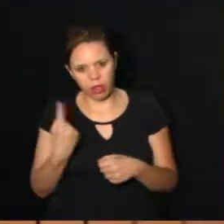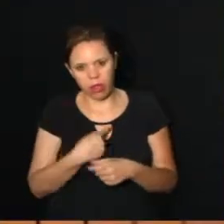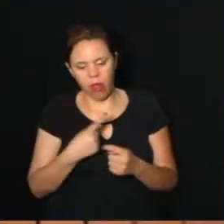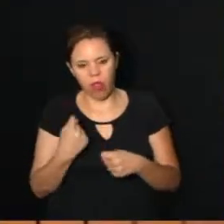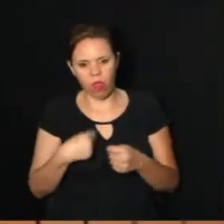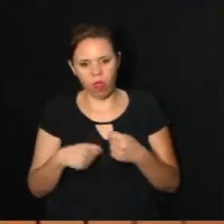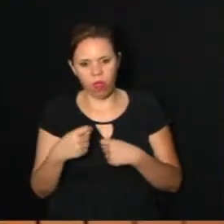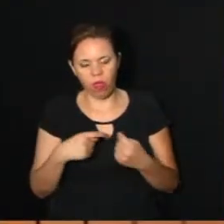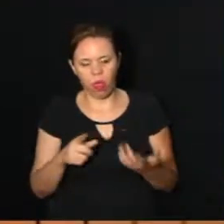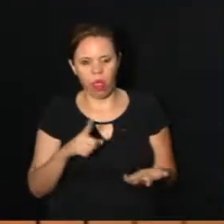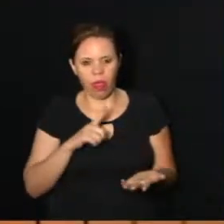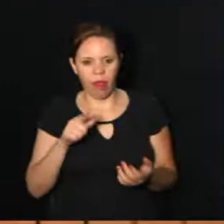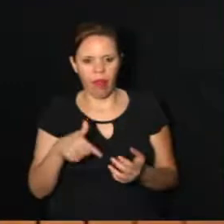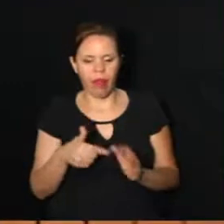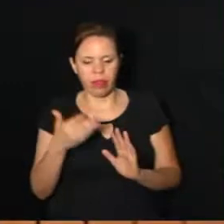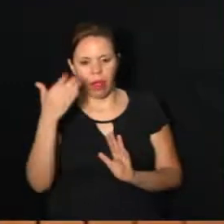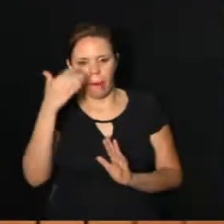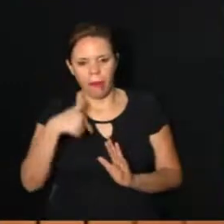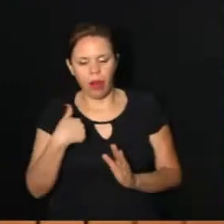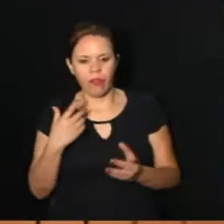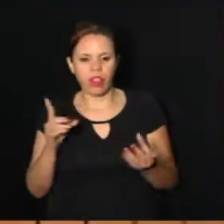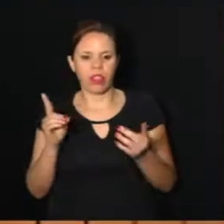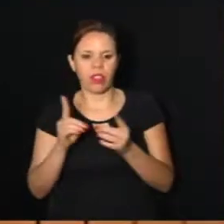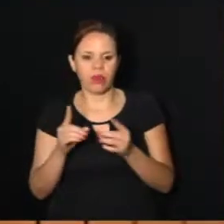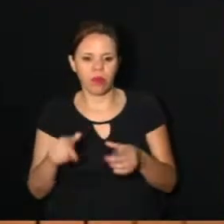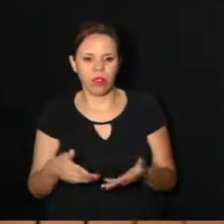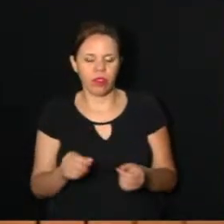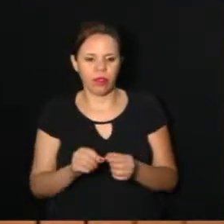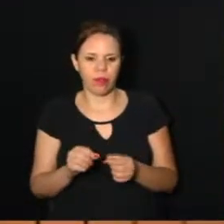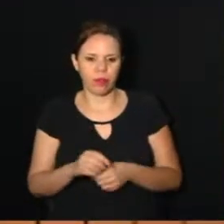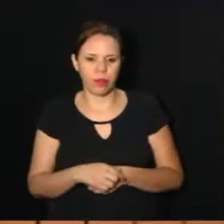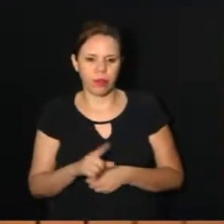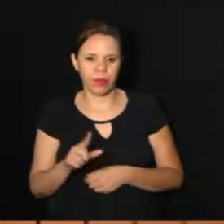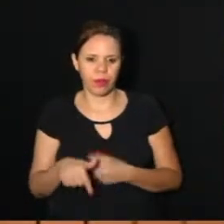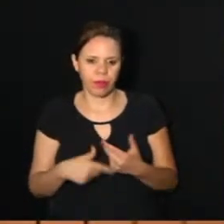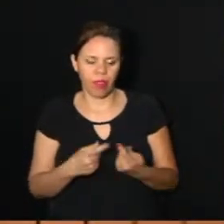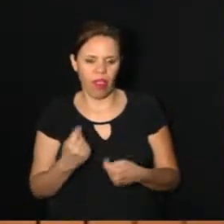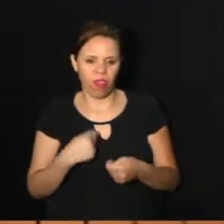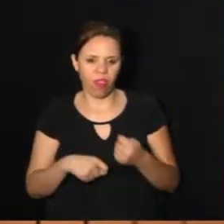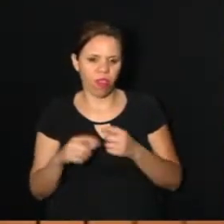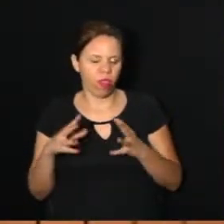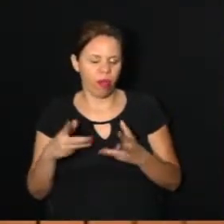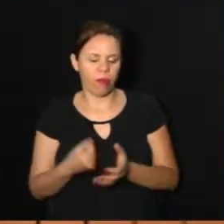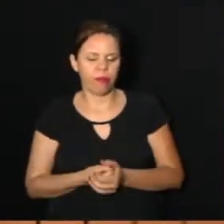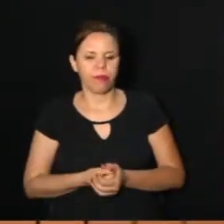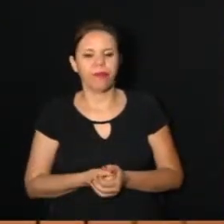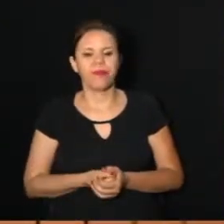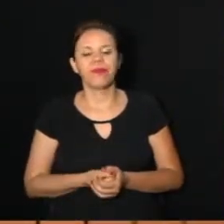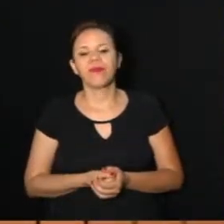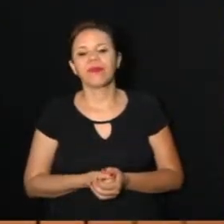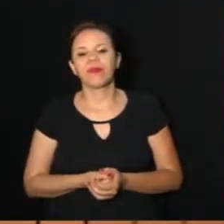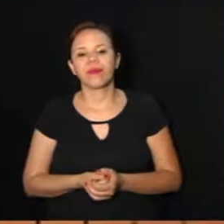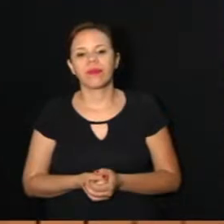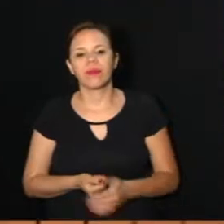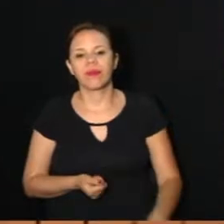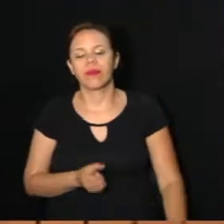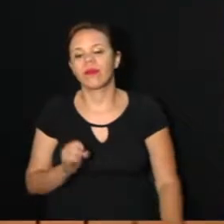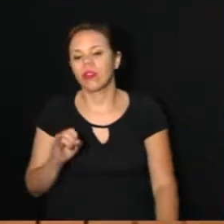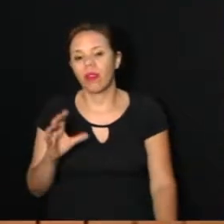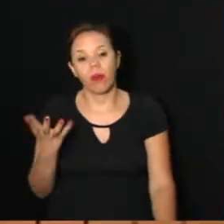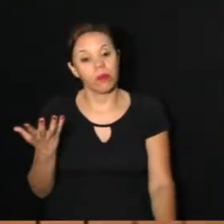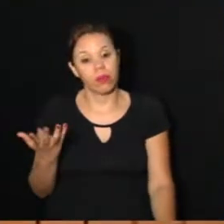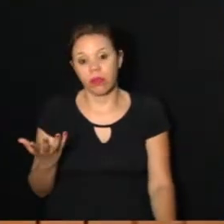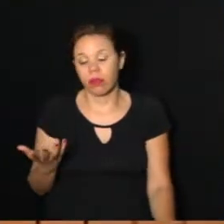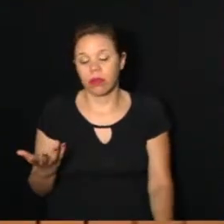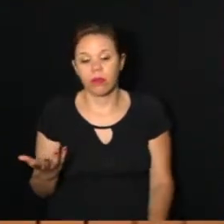o fundamento é a prestação de serviço, é o serviço em si, é a atividade econômica como um todo. Se ela não acontecer, se